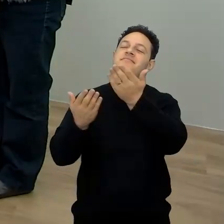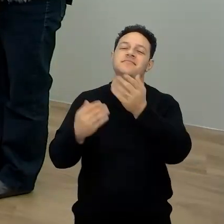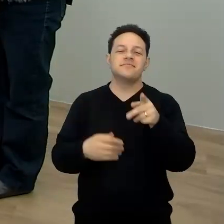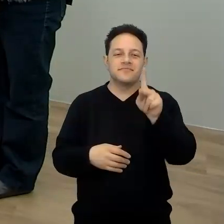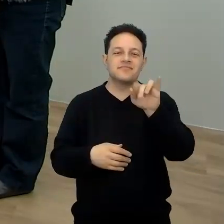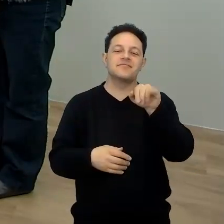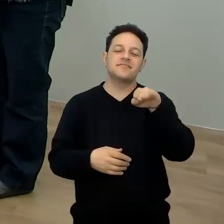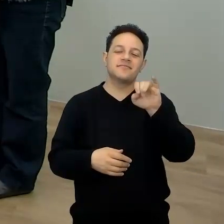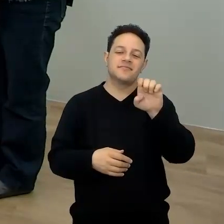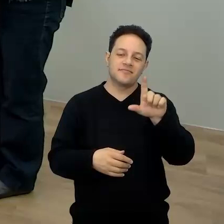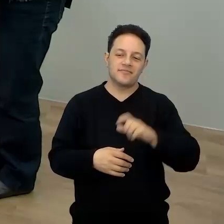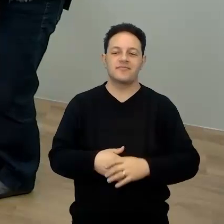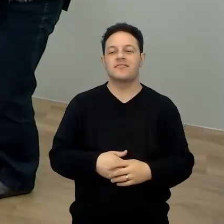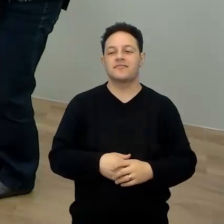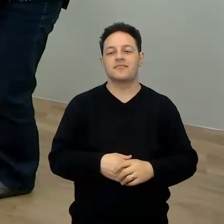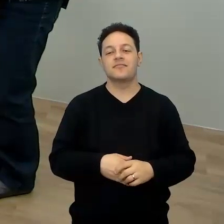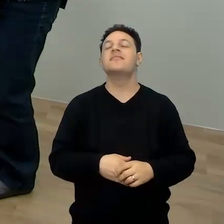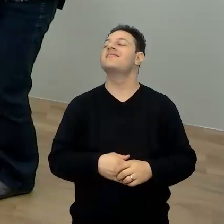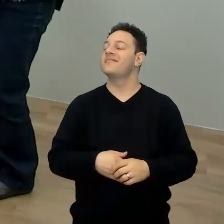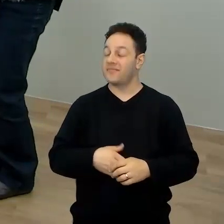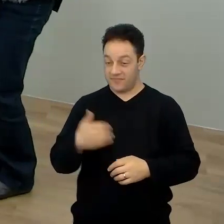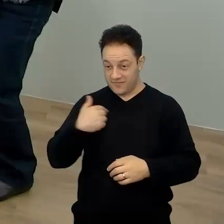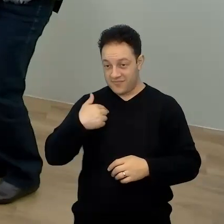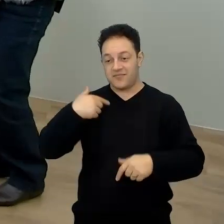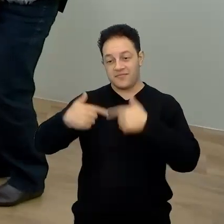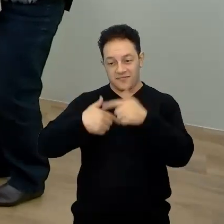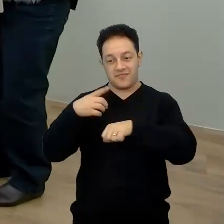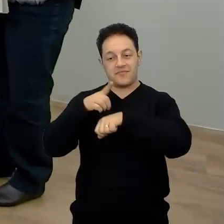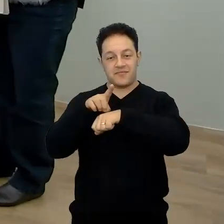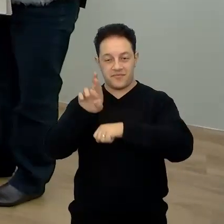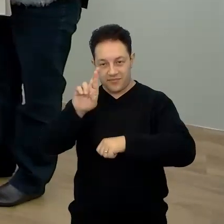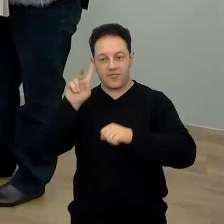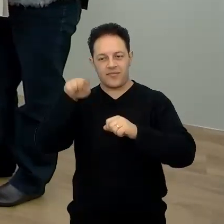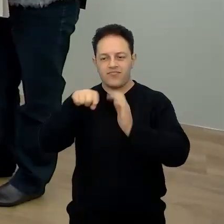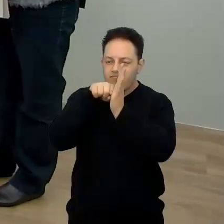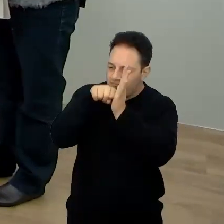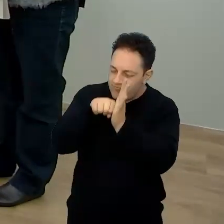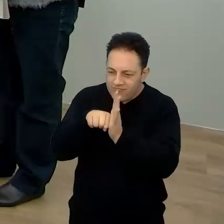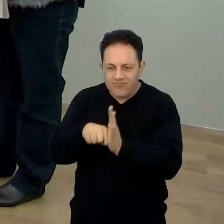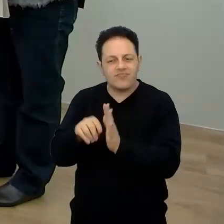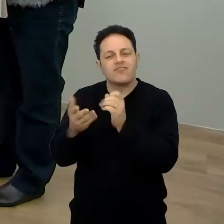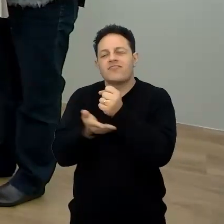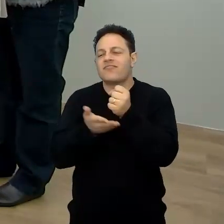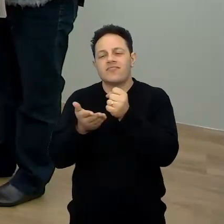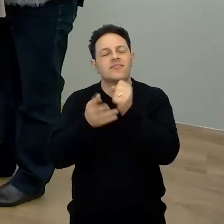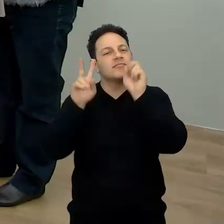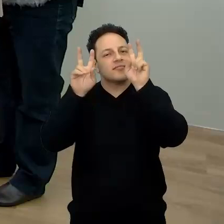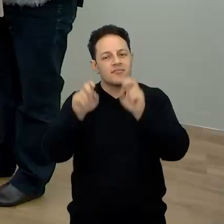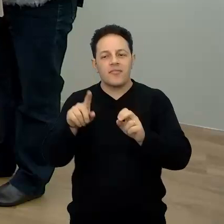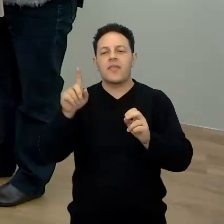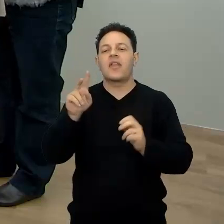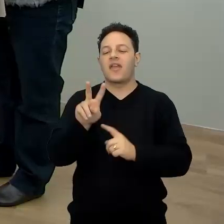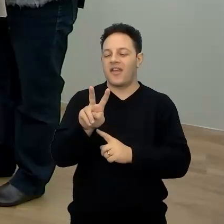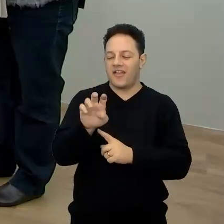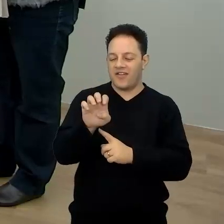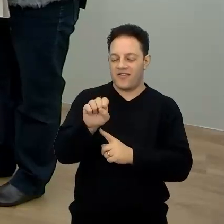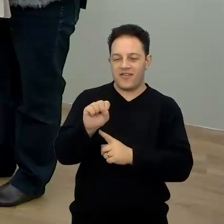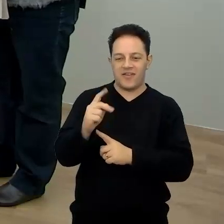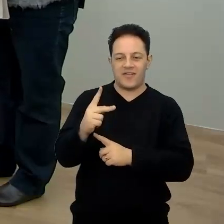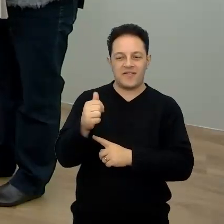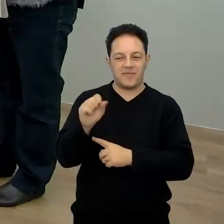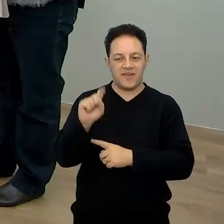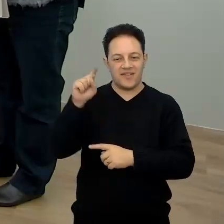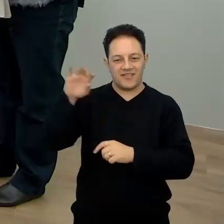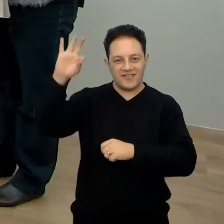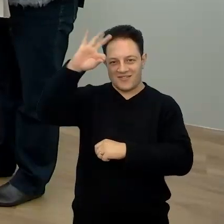Kimie? Então, Renata, o meu trabalho no doutorado foi uma pesquisa básica, né, basicamente com vespas, né,